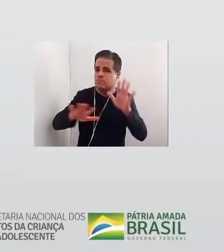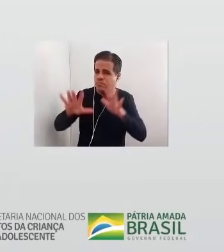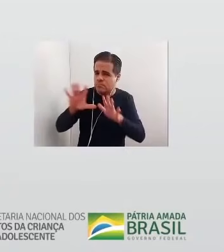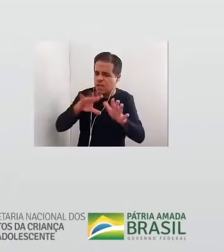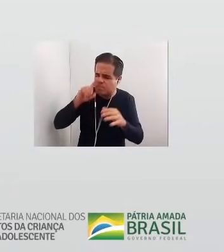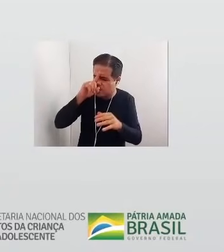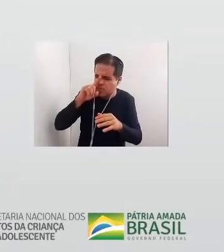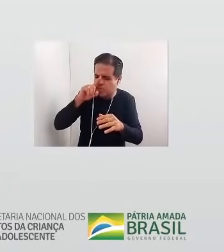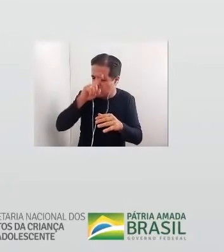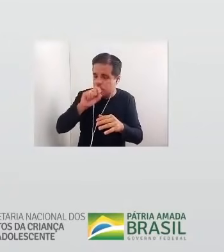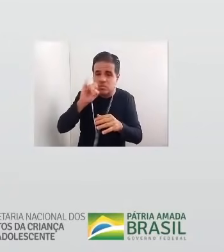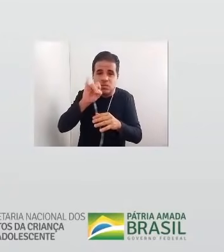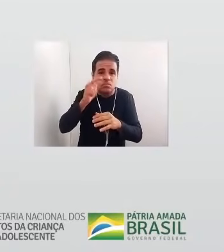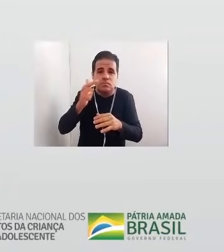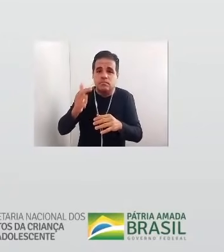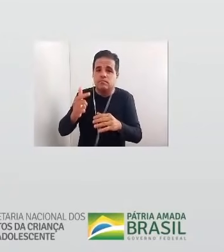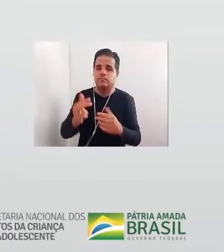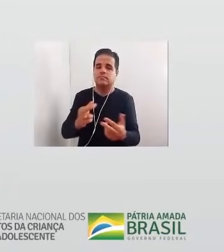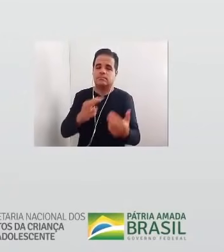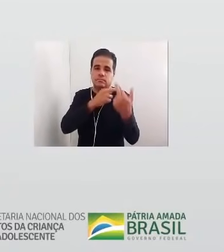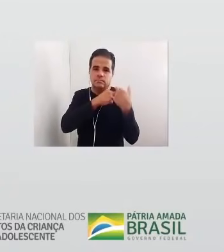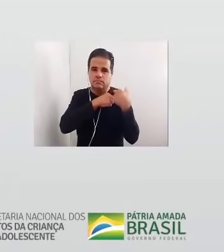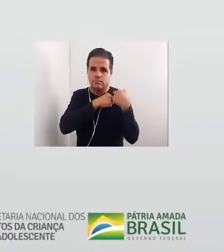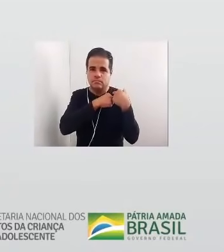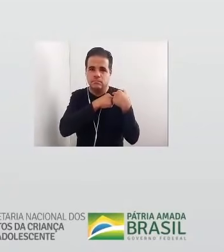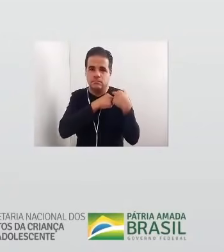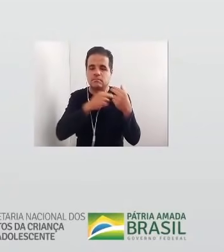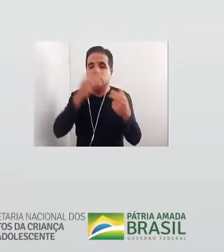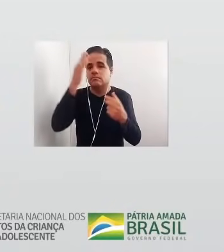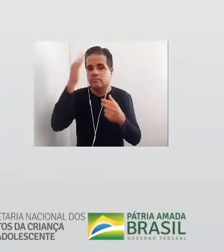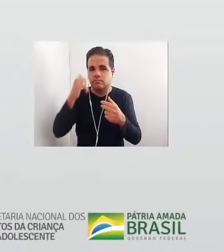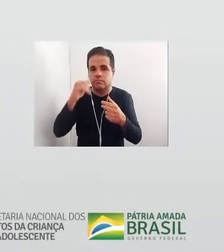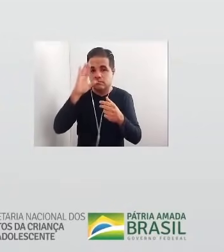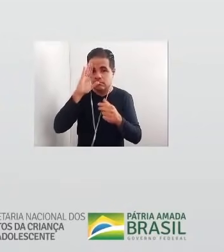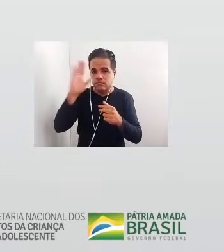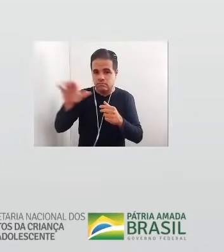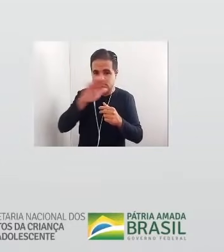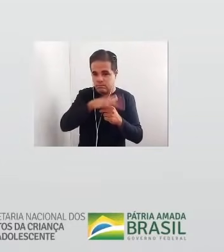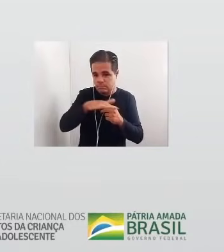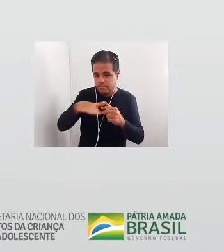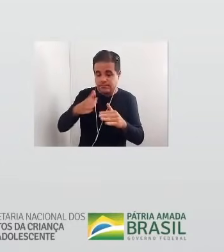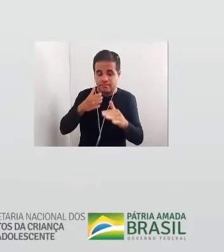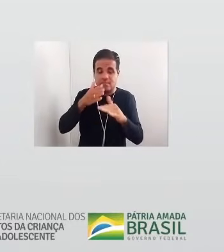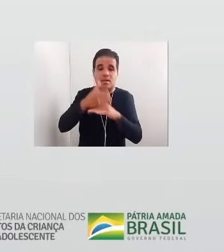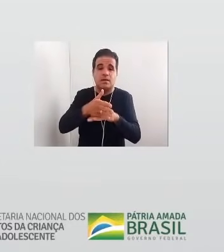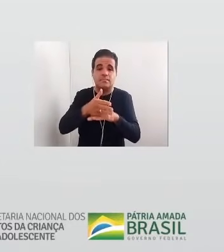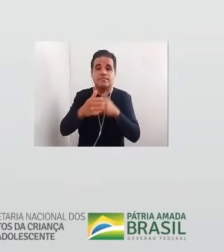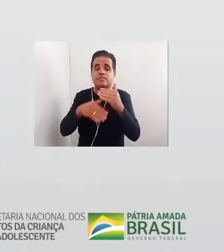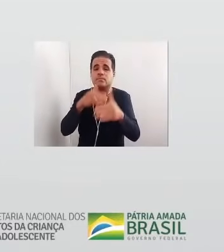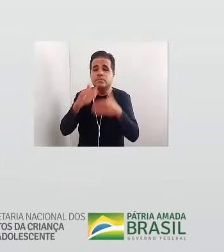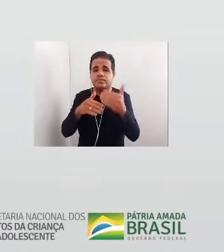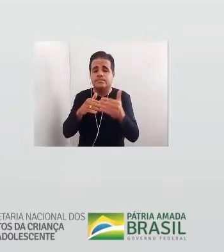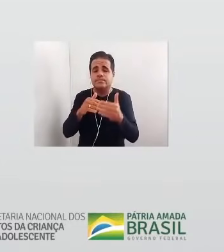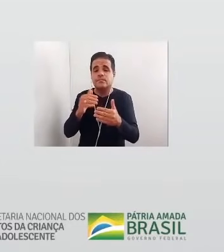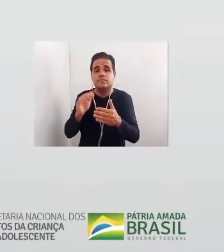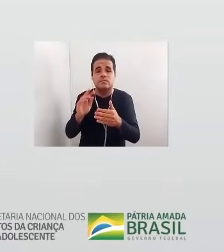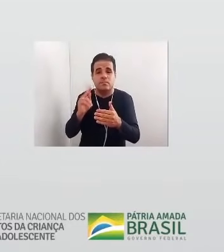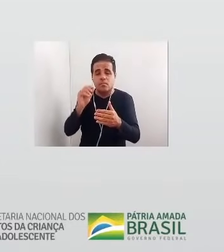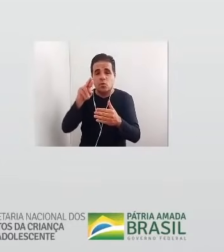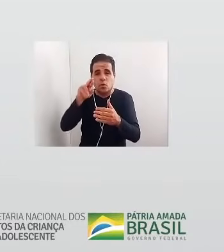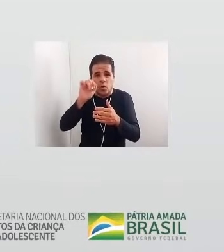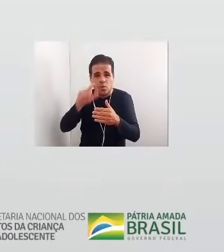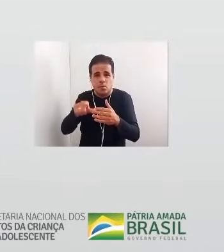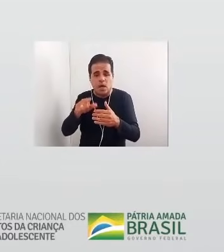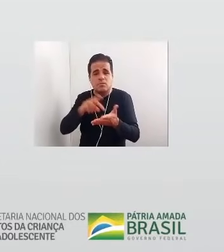forma irresponsável, principalmente sabendo que as crianças que passam por este tratamento hormonal e por ressignificação de